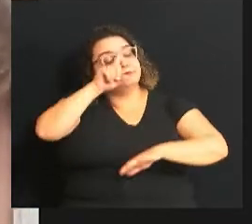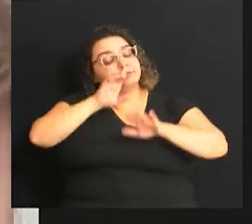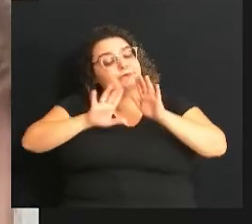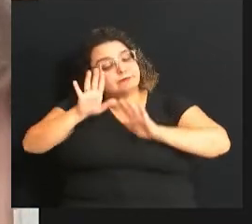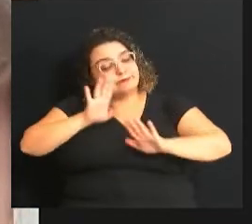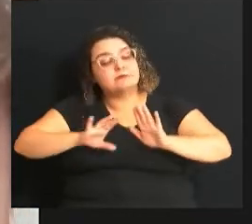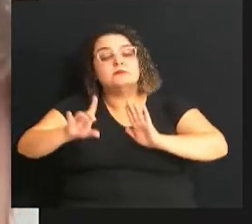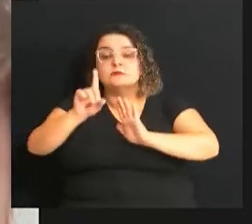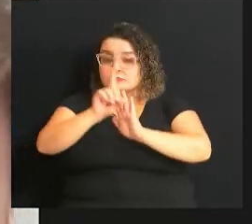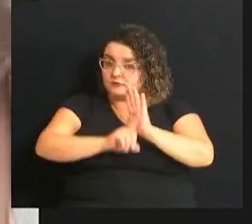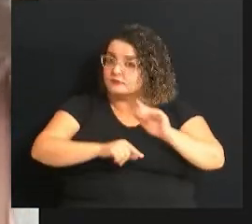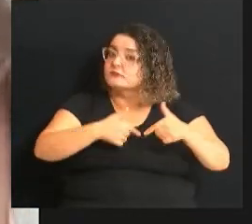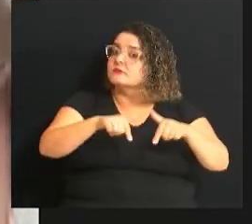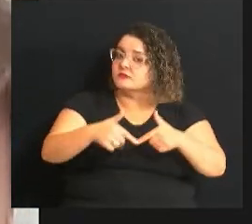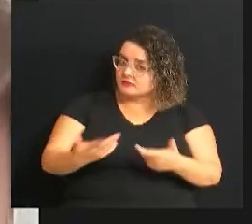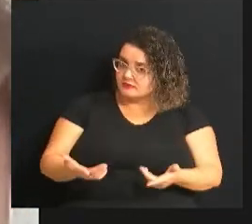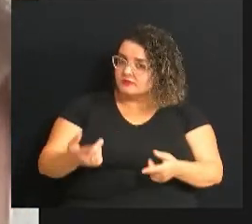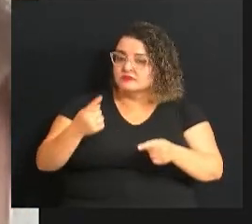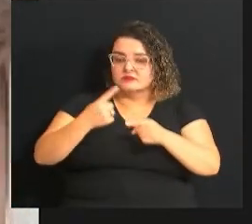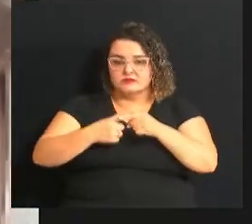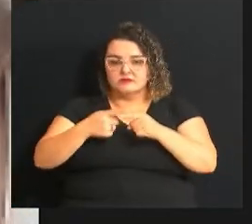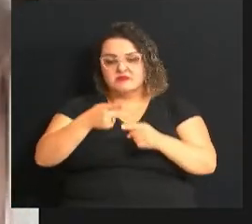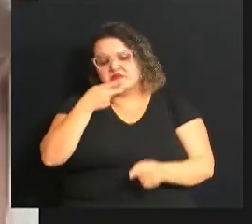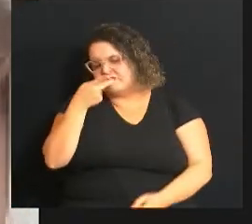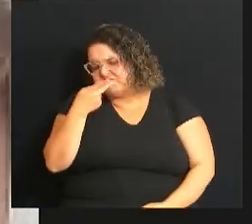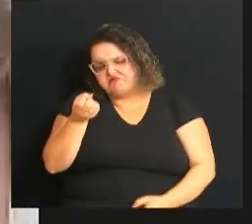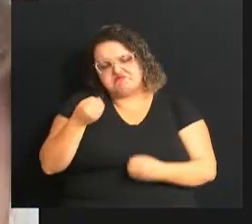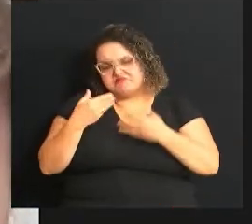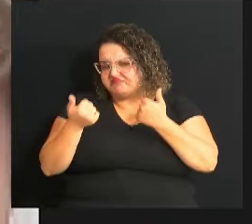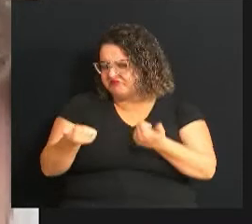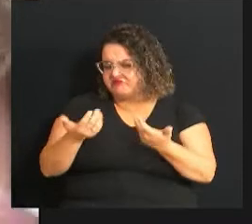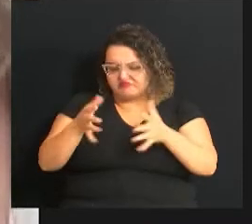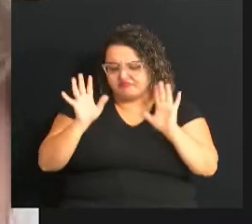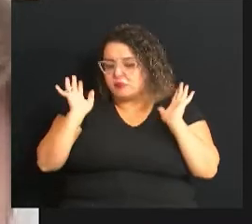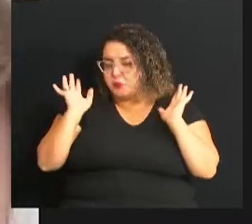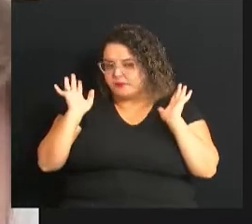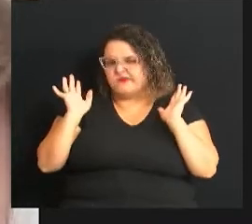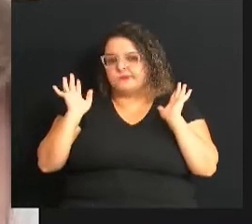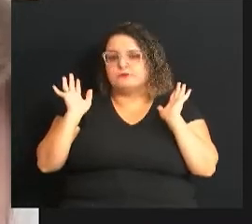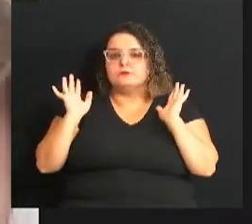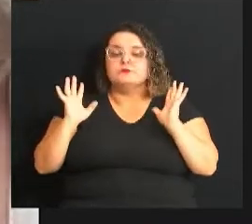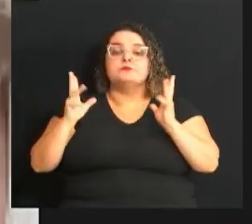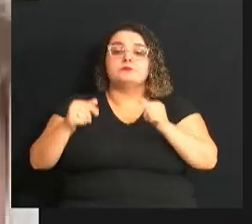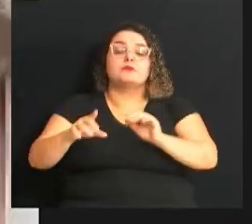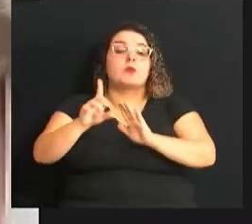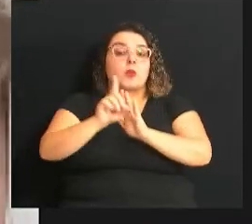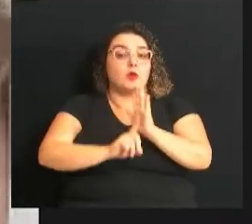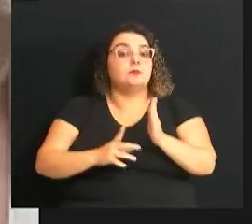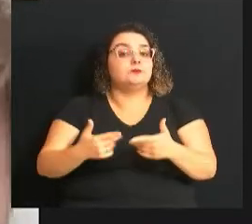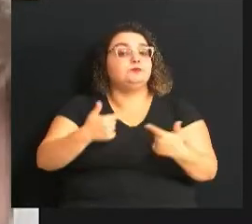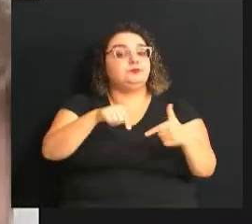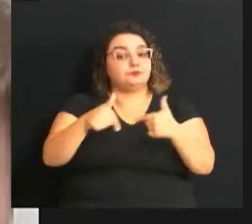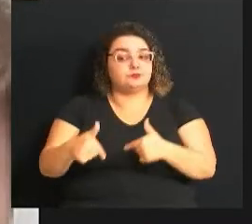do trabalhador, porque por mais que ele diga, não, tudo bem, eu não quero, todo direito do trabalhador ele é